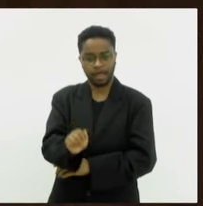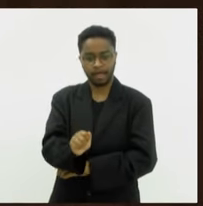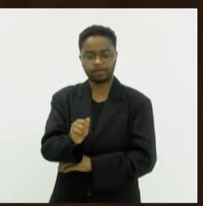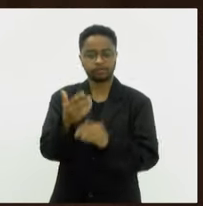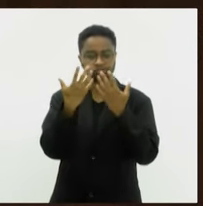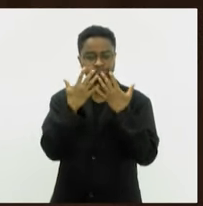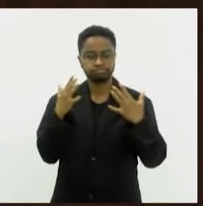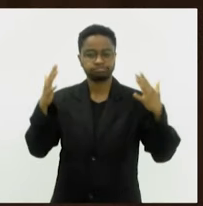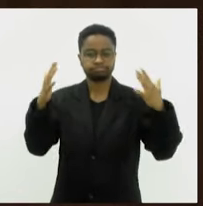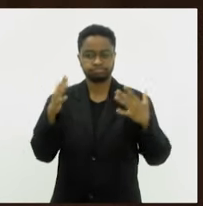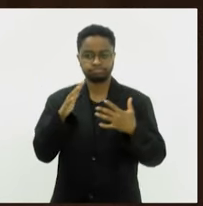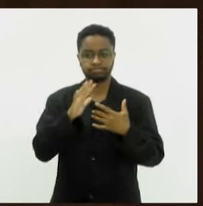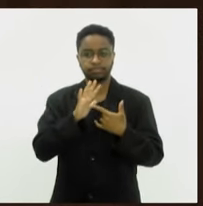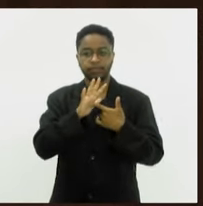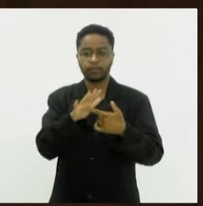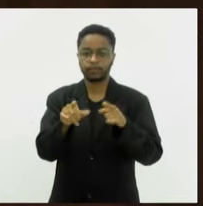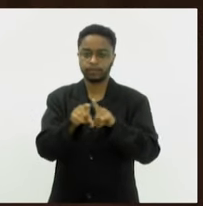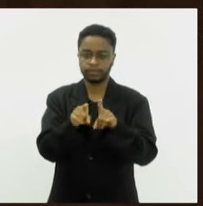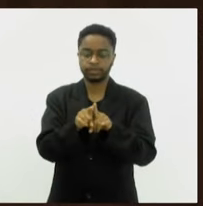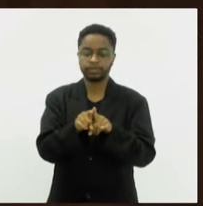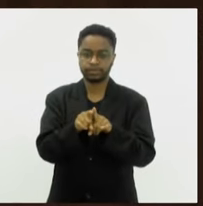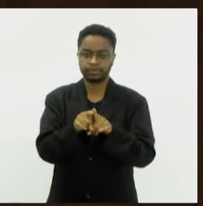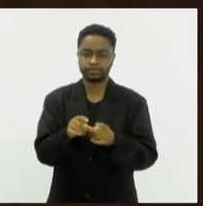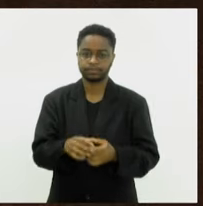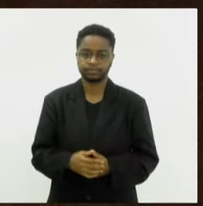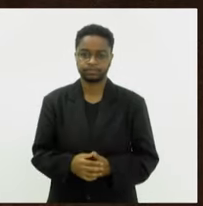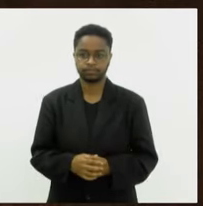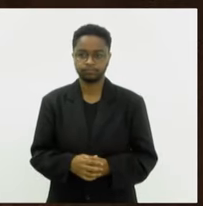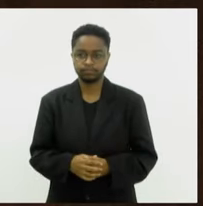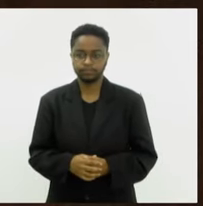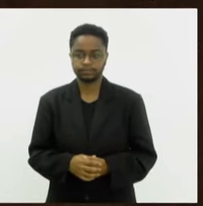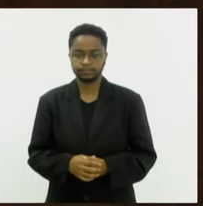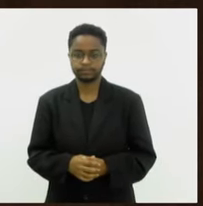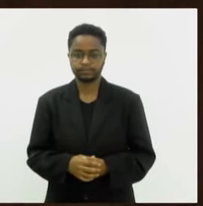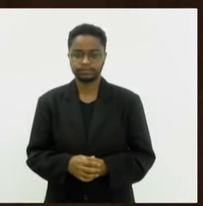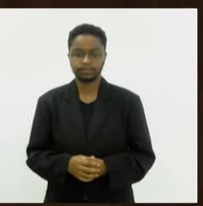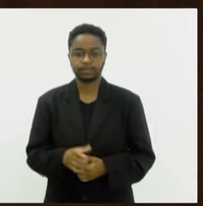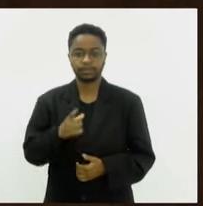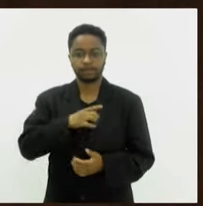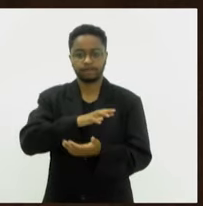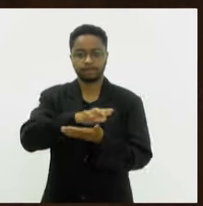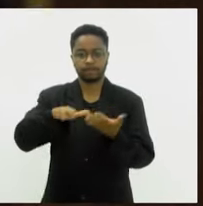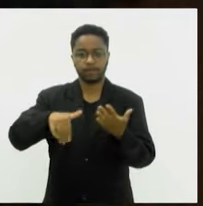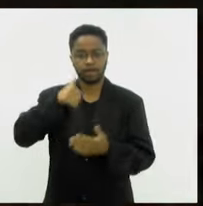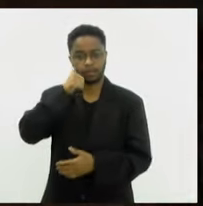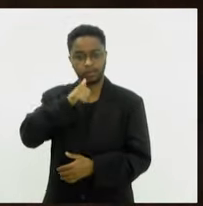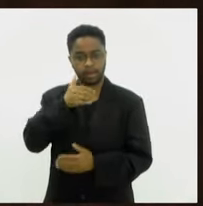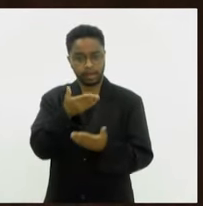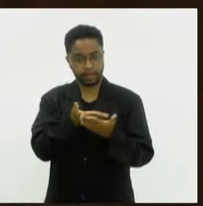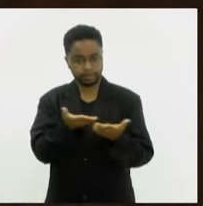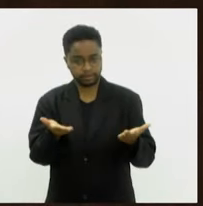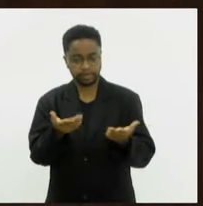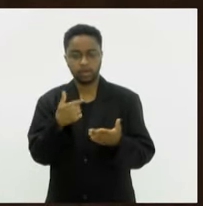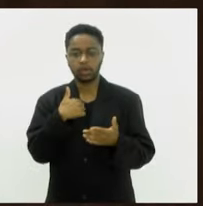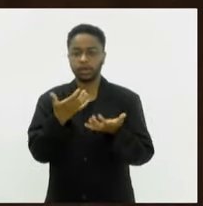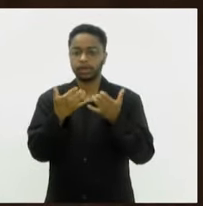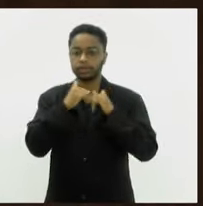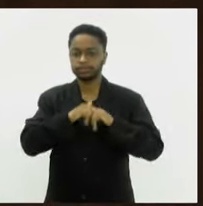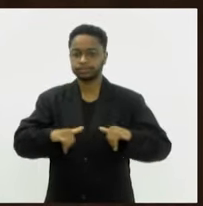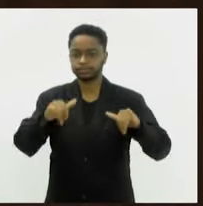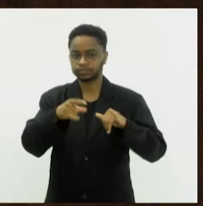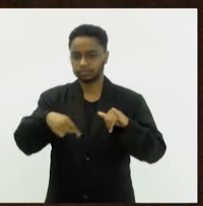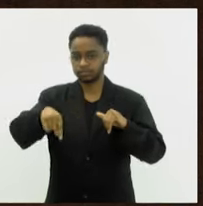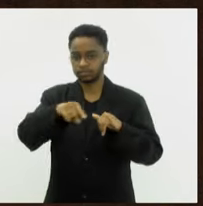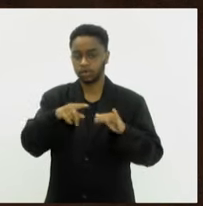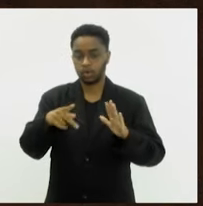vibrantes, fazendo aqui um triunvirato de mulheres aqui. Eu queria falar para vocês todas algo que